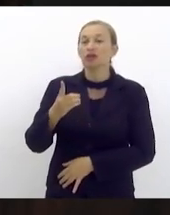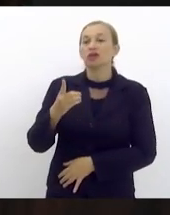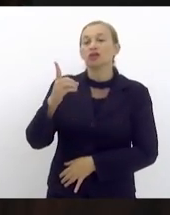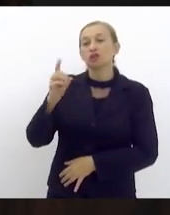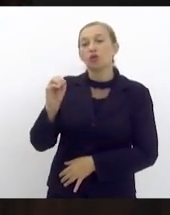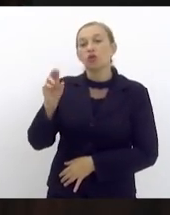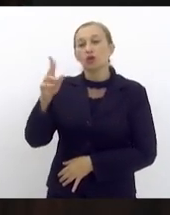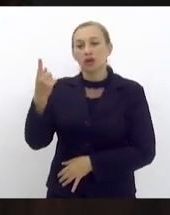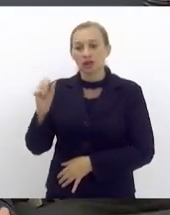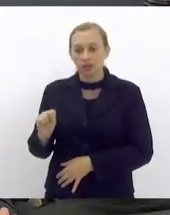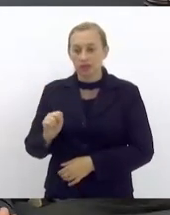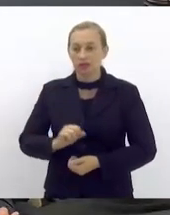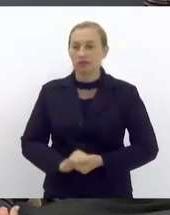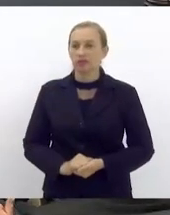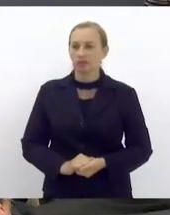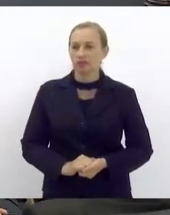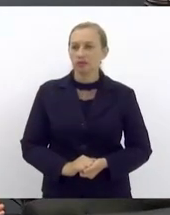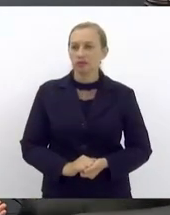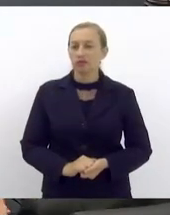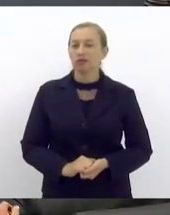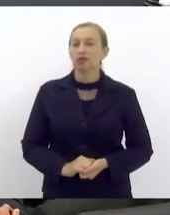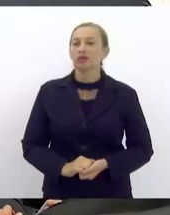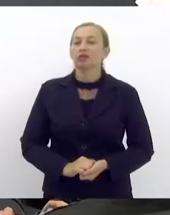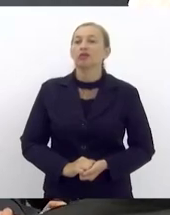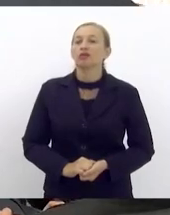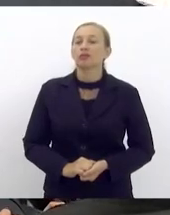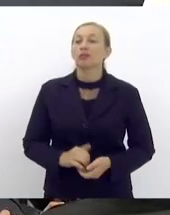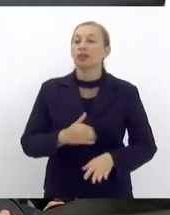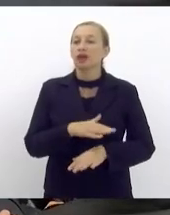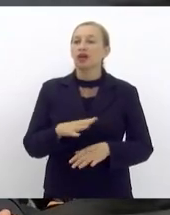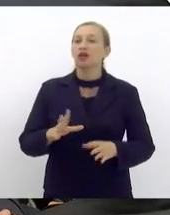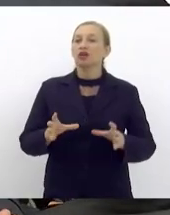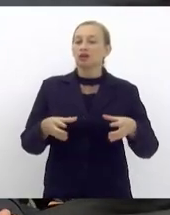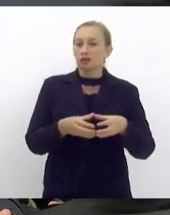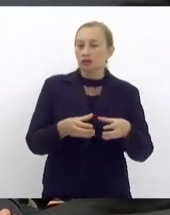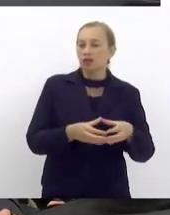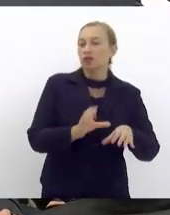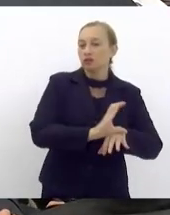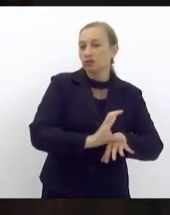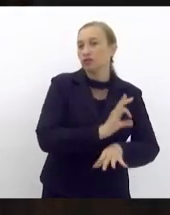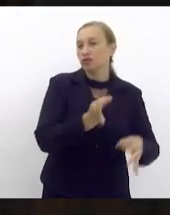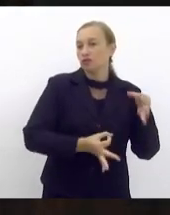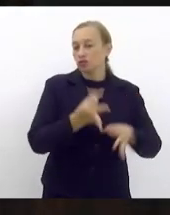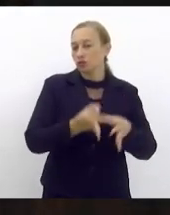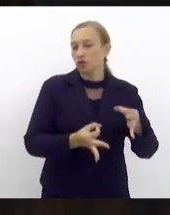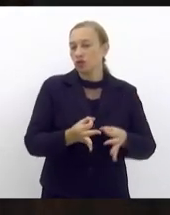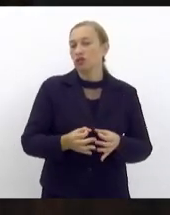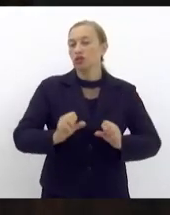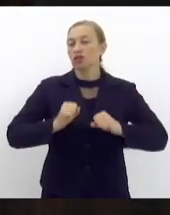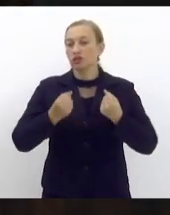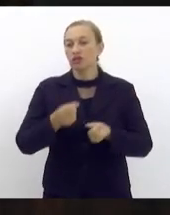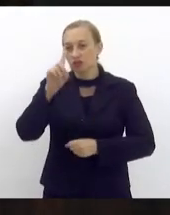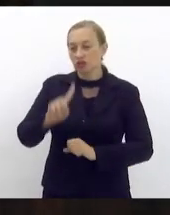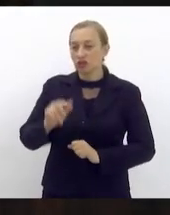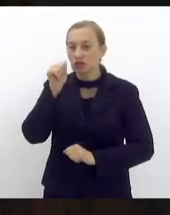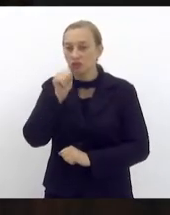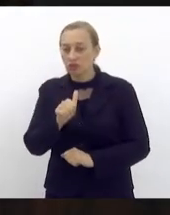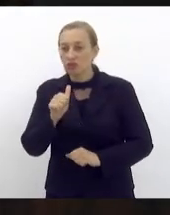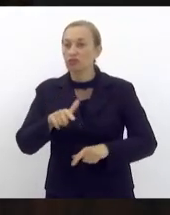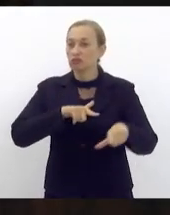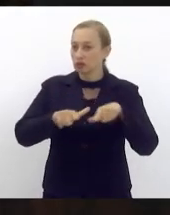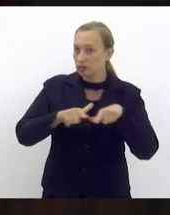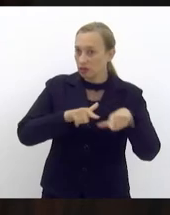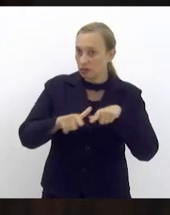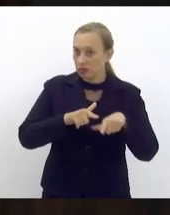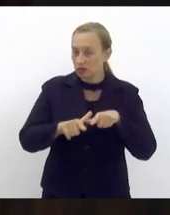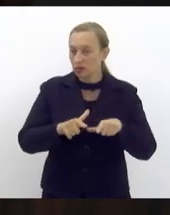glas ruas vendendo de pareceres as comissões de constituição e Justiça de defesa dos direitos da mulher de trabalho